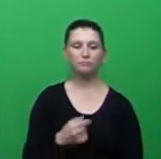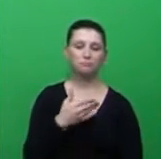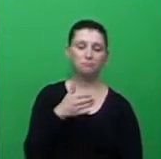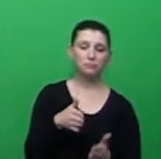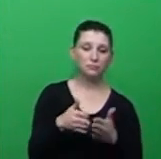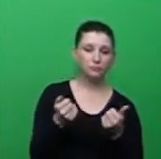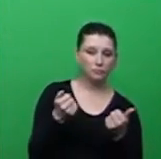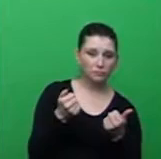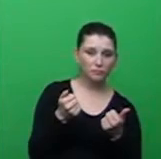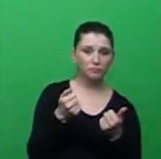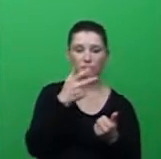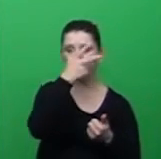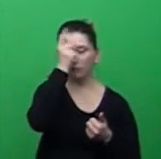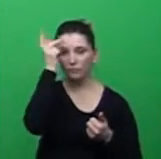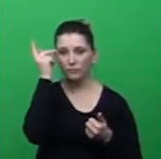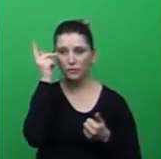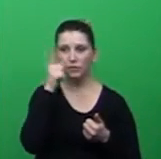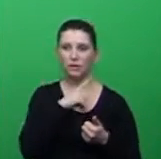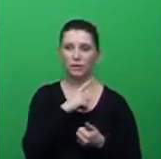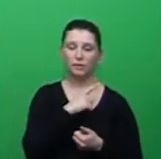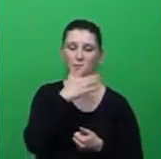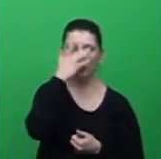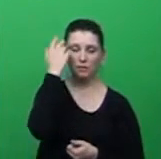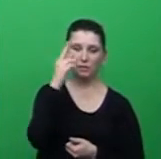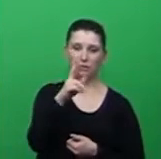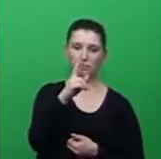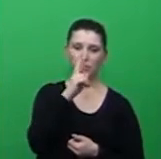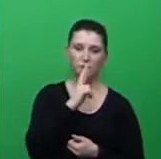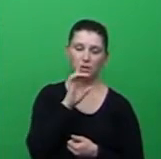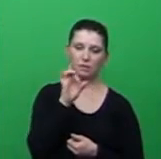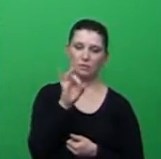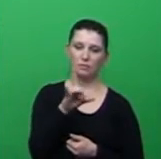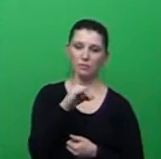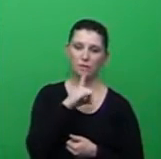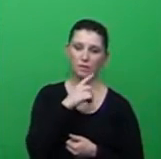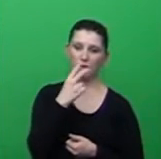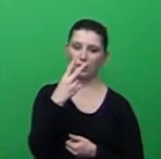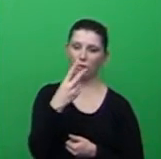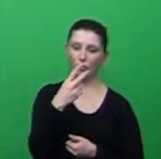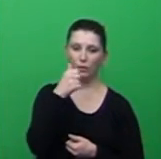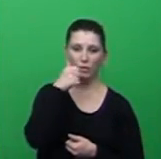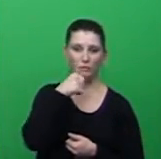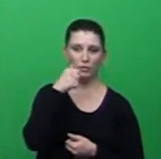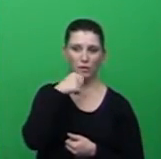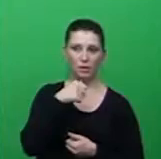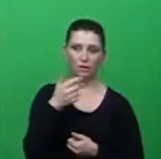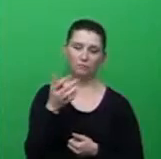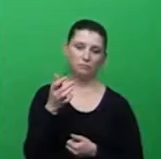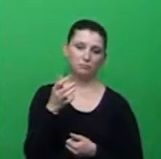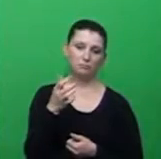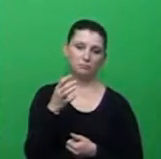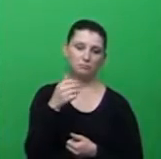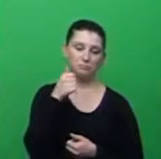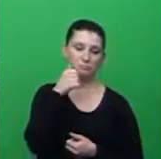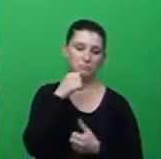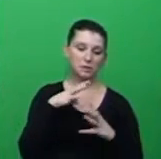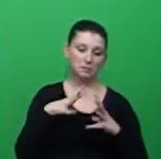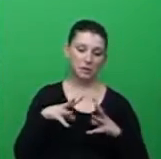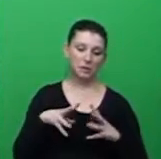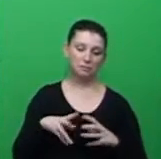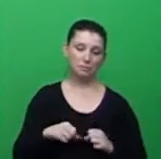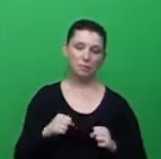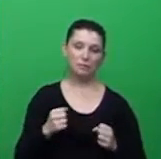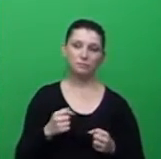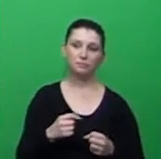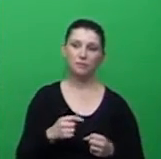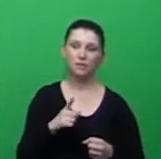Melo, o que ocorre é que nós só temos 2 mulheres para fazer toda essa limpeza, porque havia